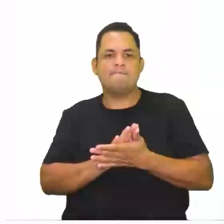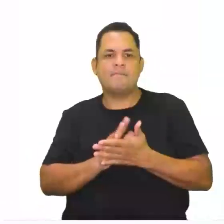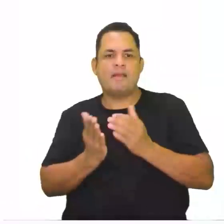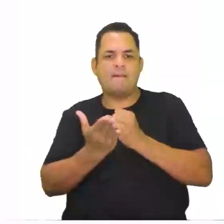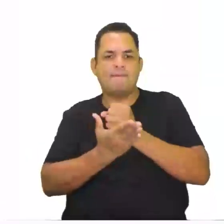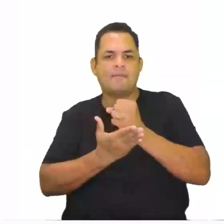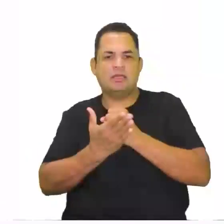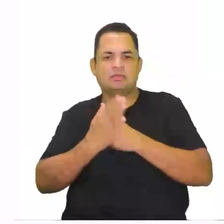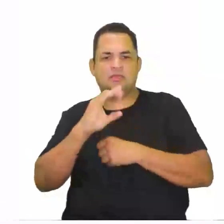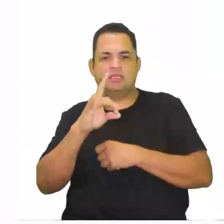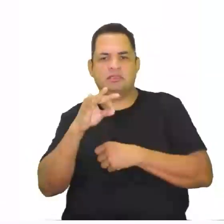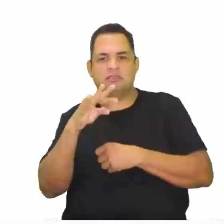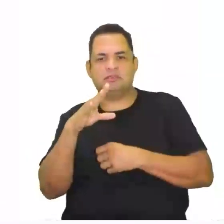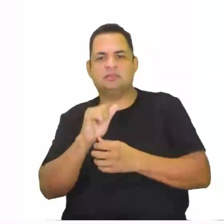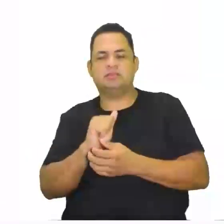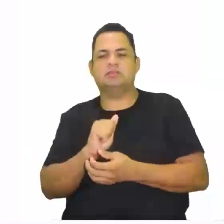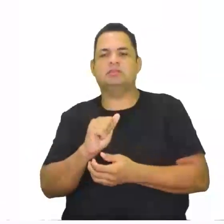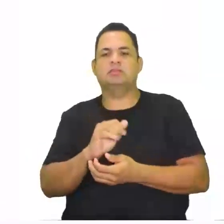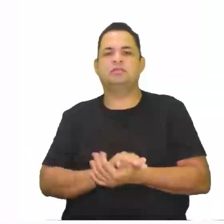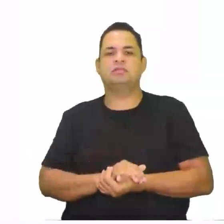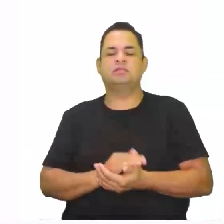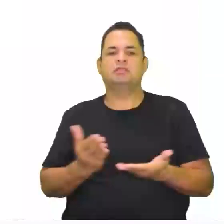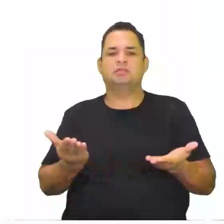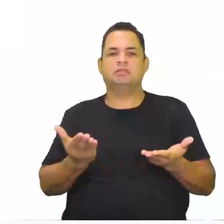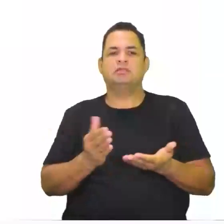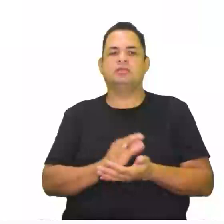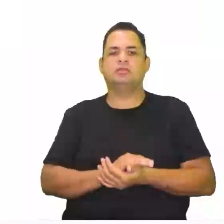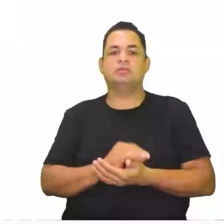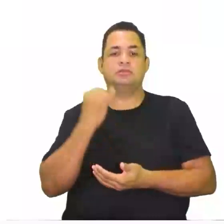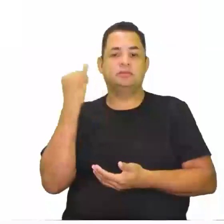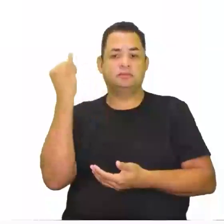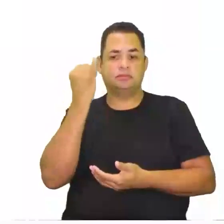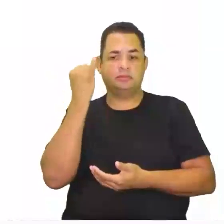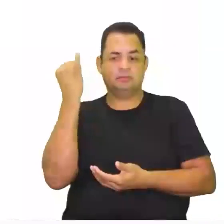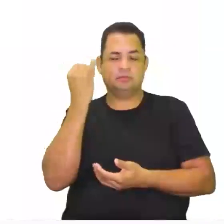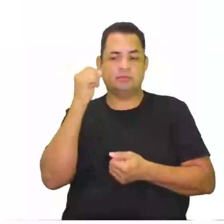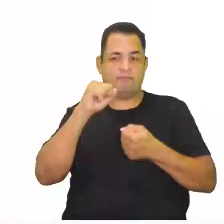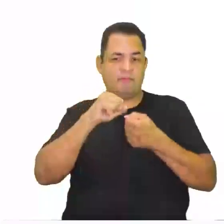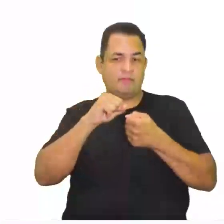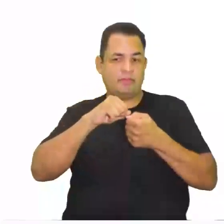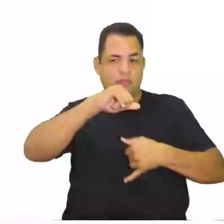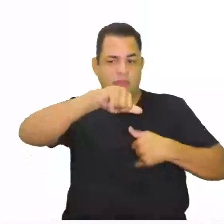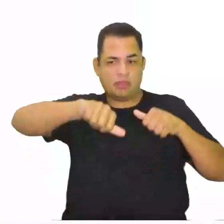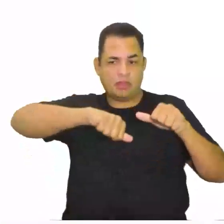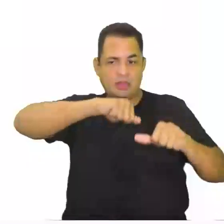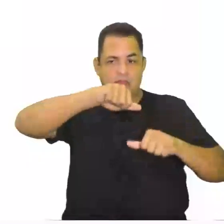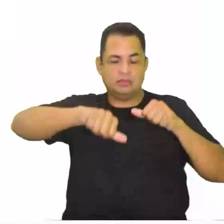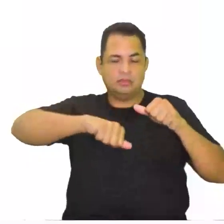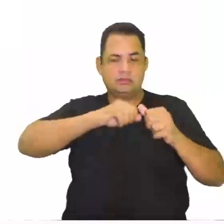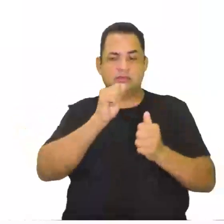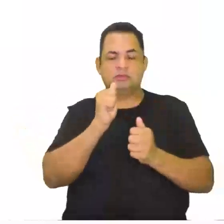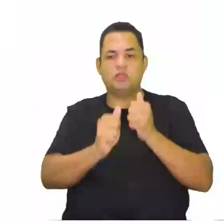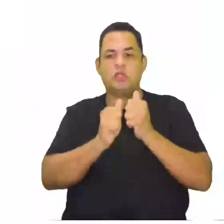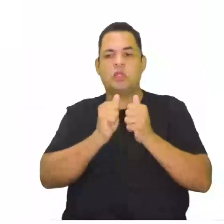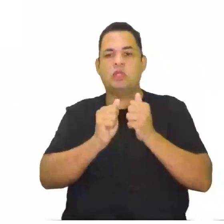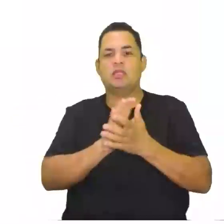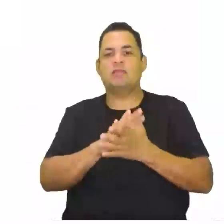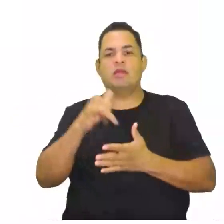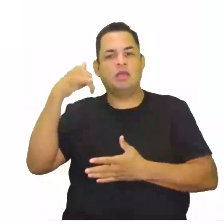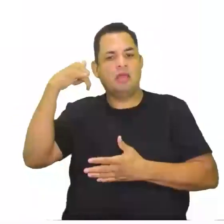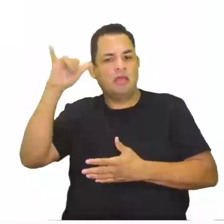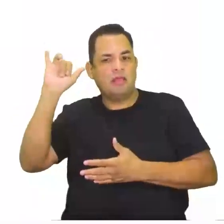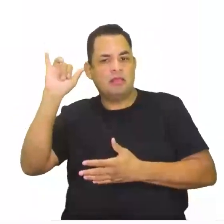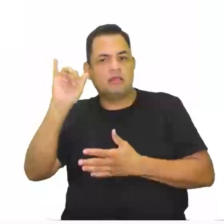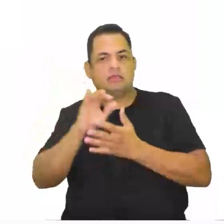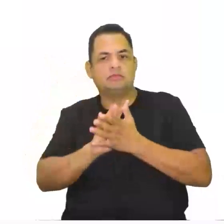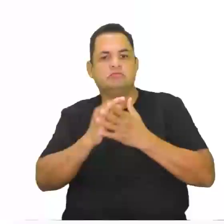de calcita, que é o carbonato de cálcio. Por isso a importância de fazer essa transformação do carvão, para